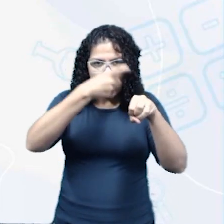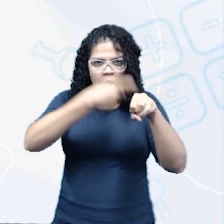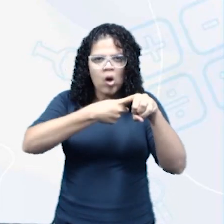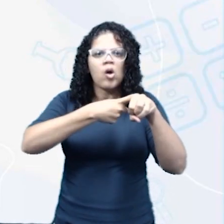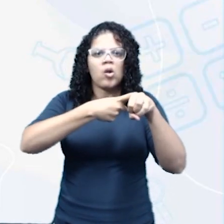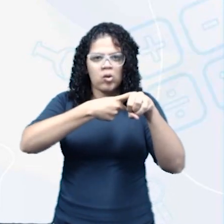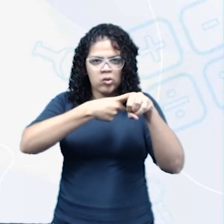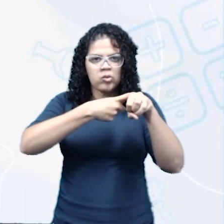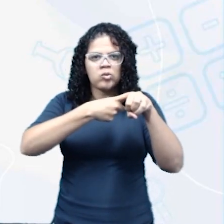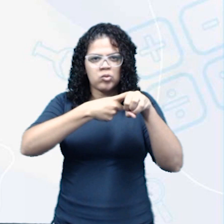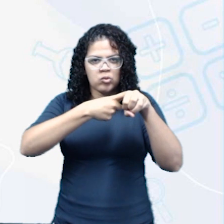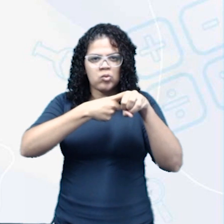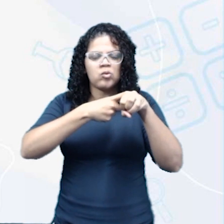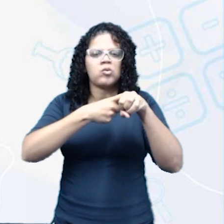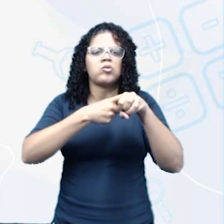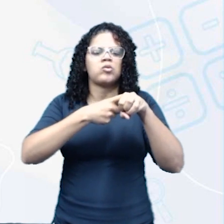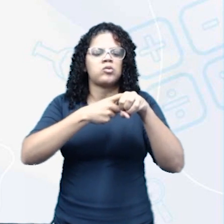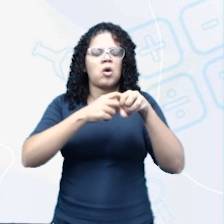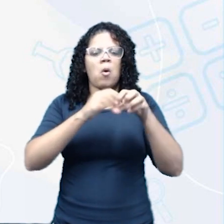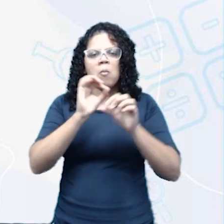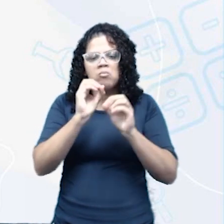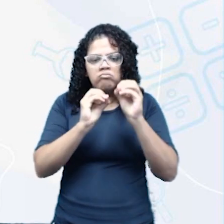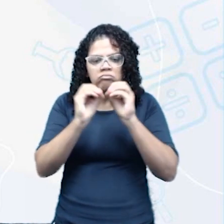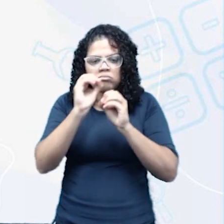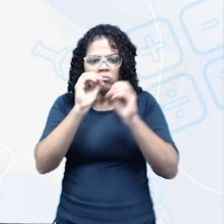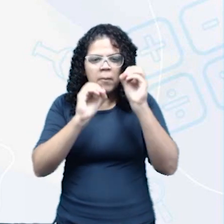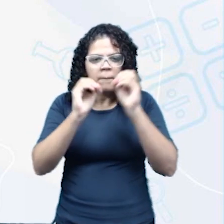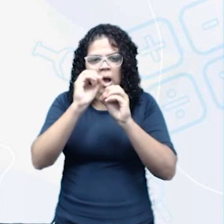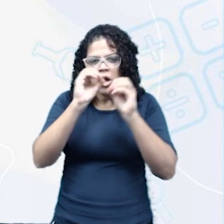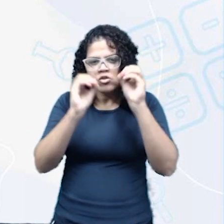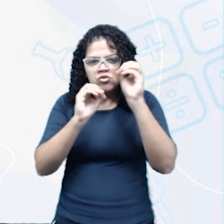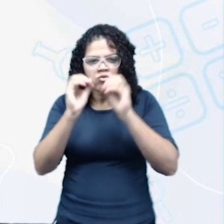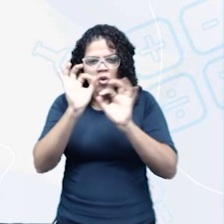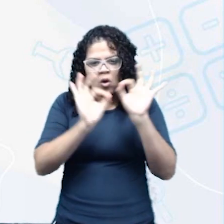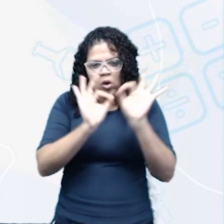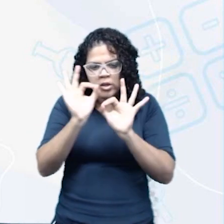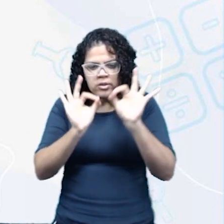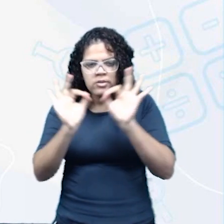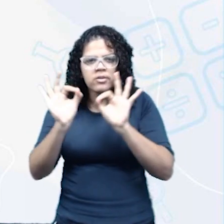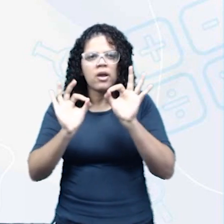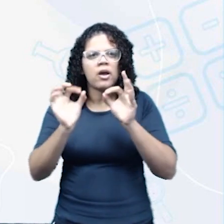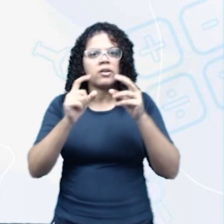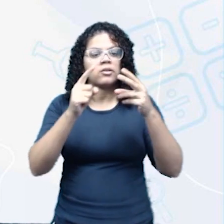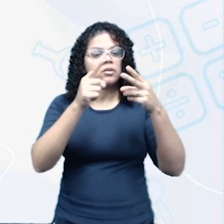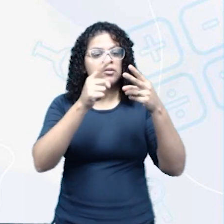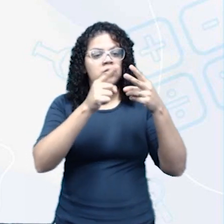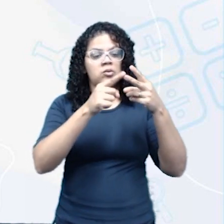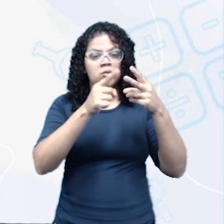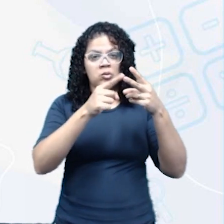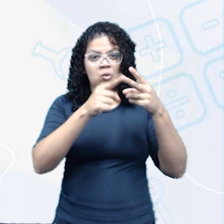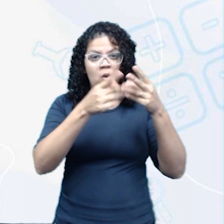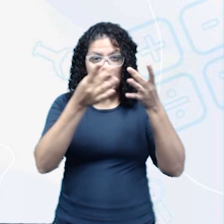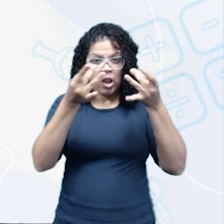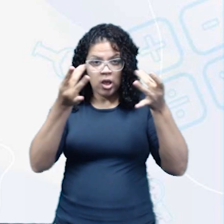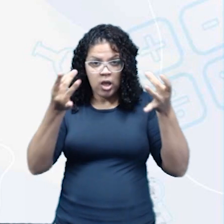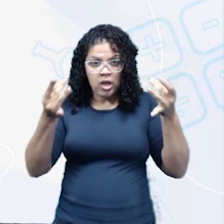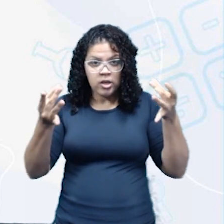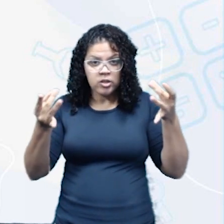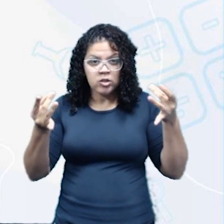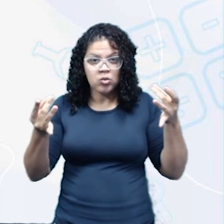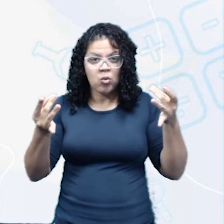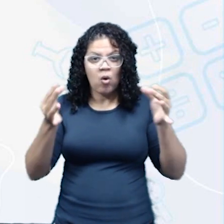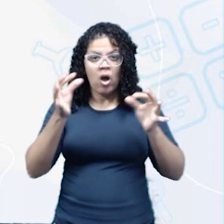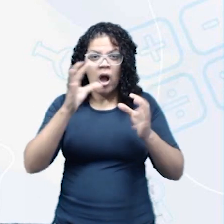forma definidos, certo? No estado líquido, elas têm volume definido, mas a forma